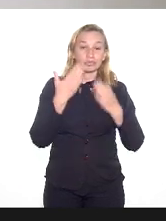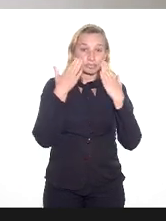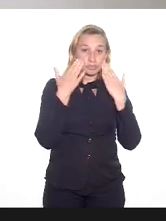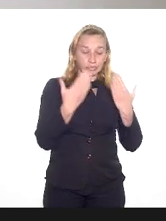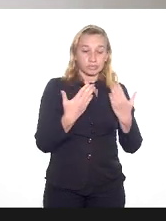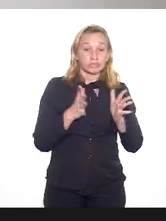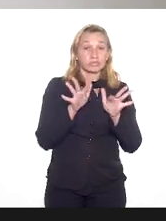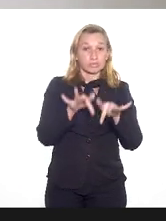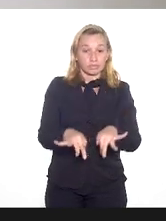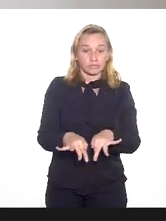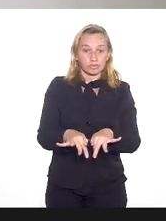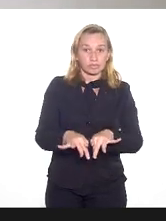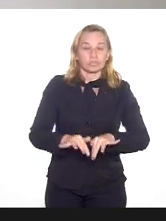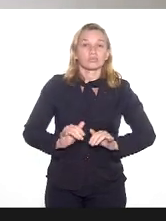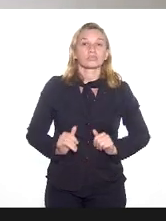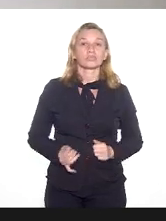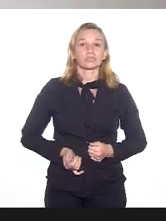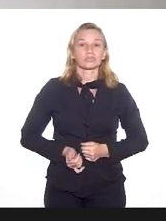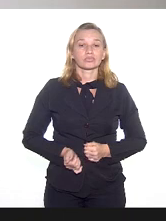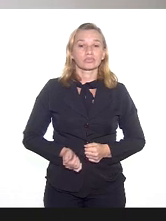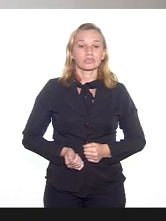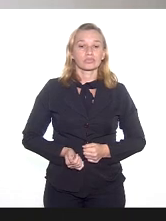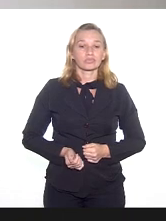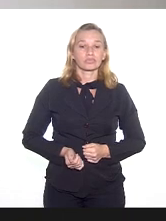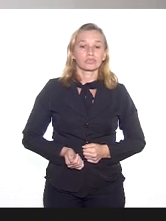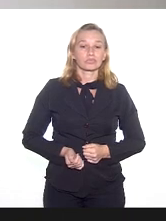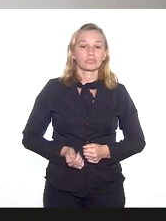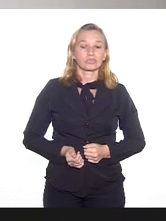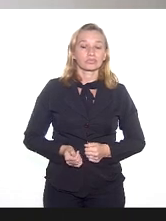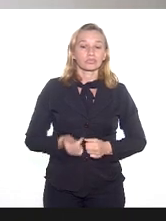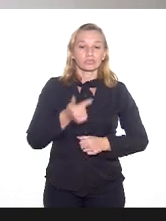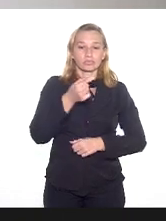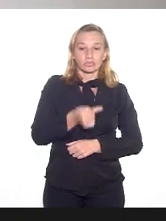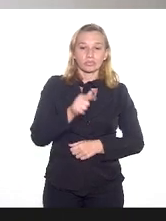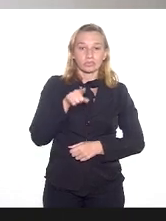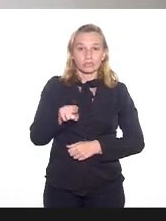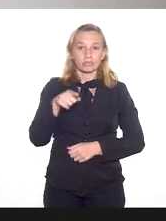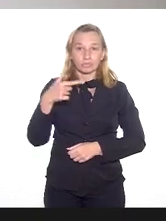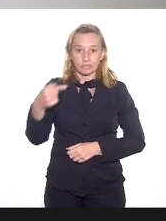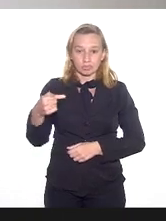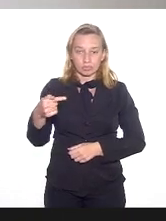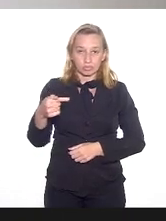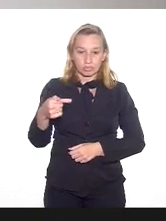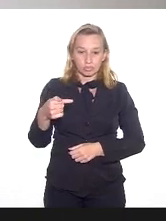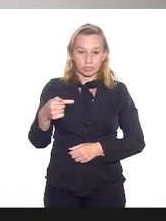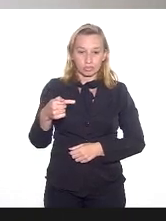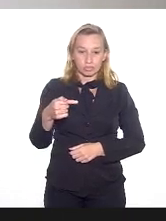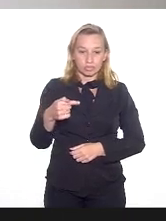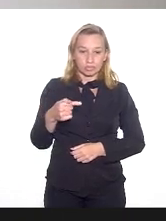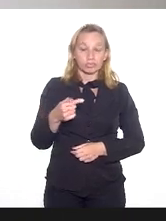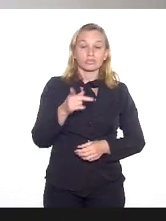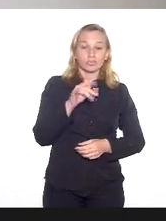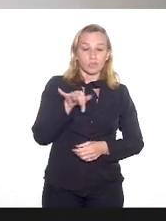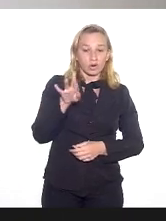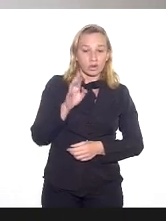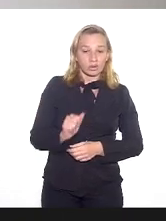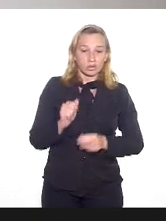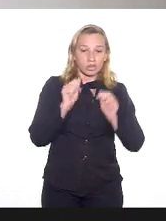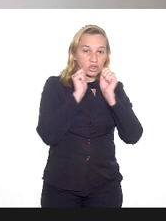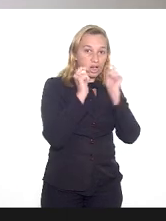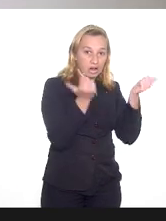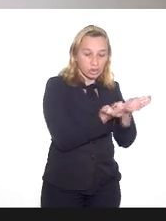apresentou ao final, né, como item 7.7, recomendações à Procuradoria da Alerj,